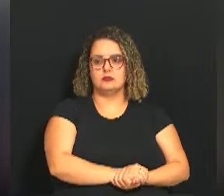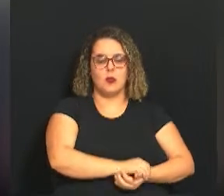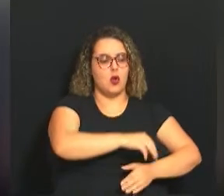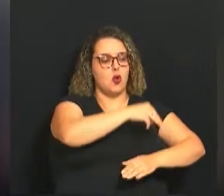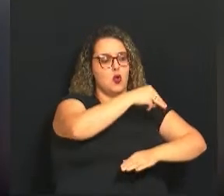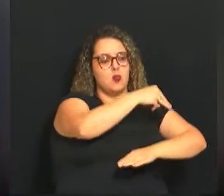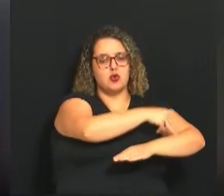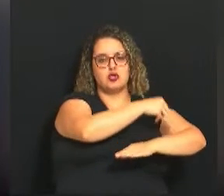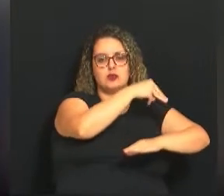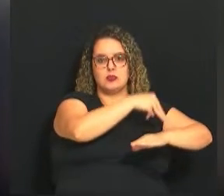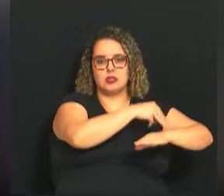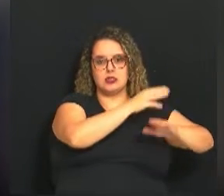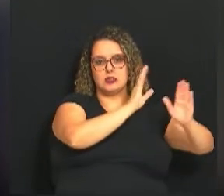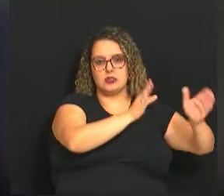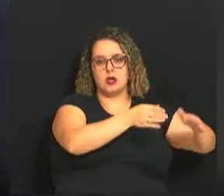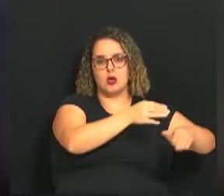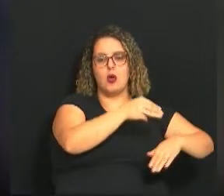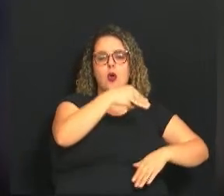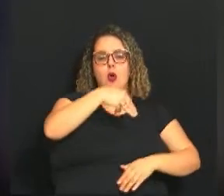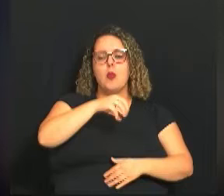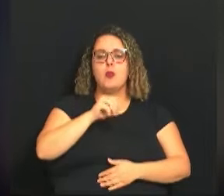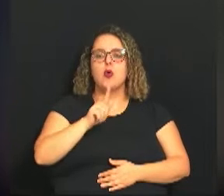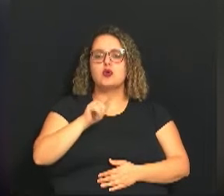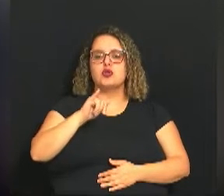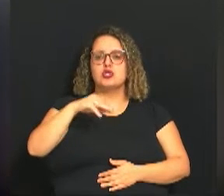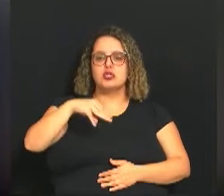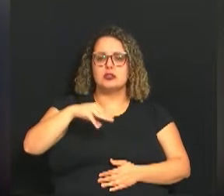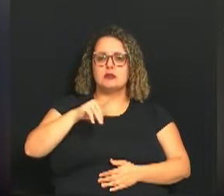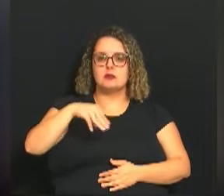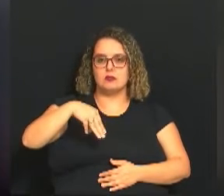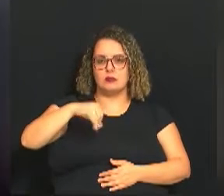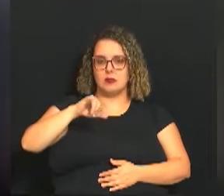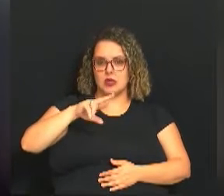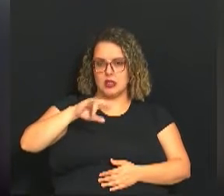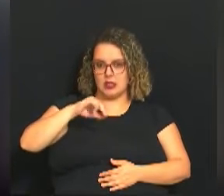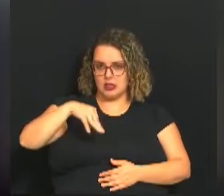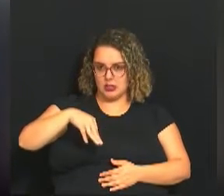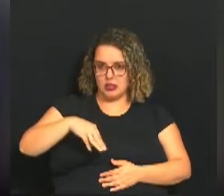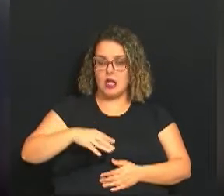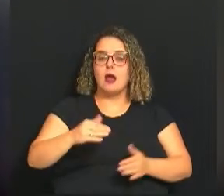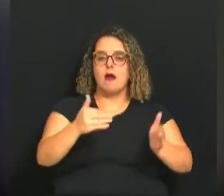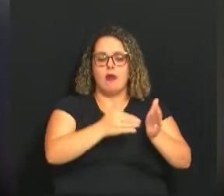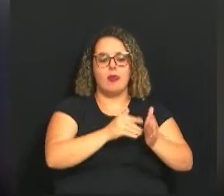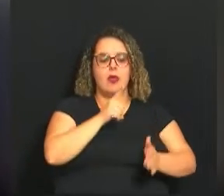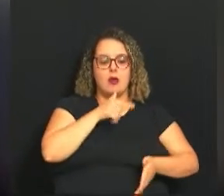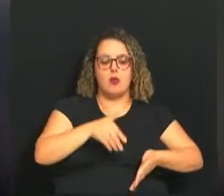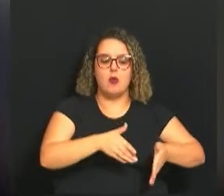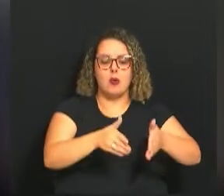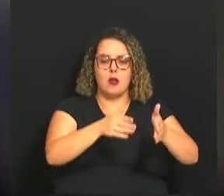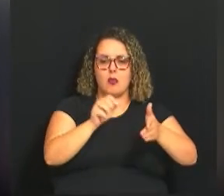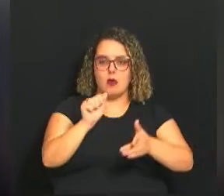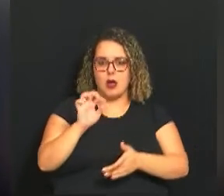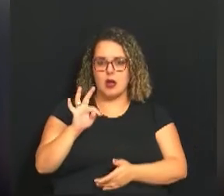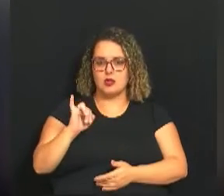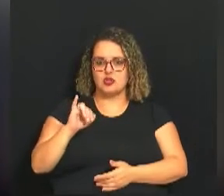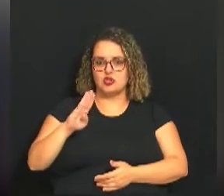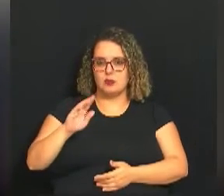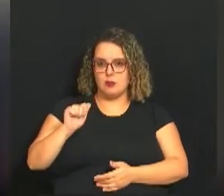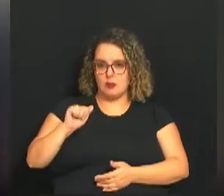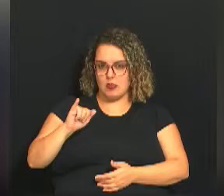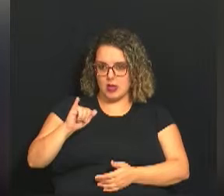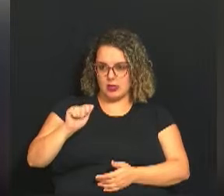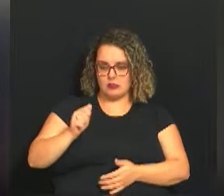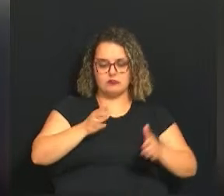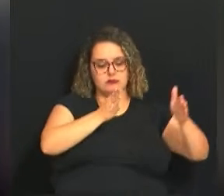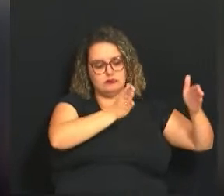ao pedágio, até a ponte do Rio Atibaia. E eu tenho assegurado também, junto ao vice-prefeito